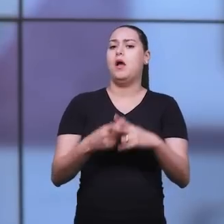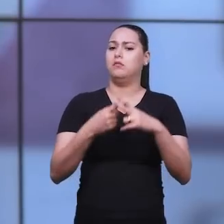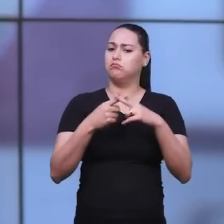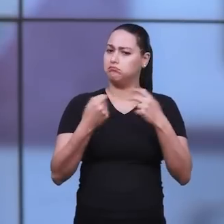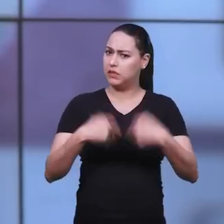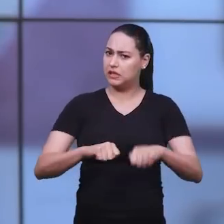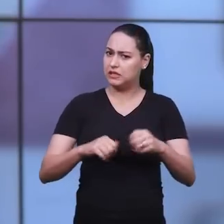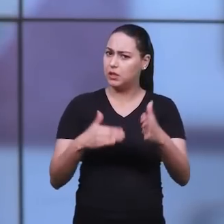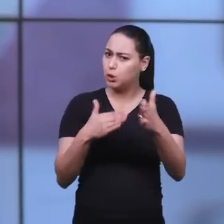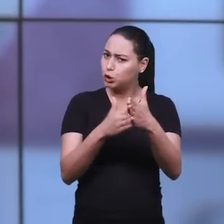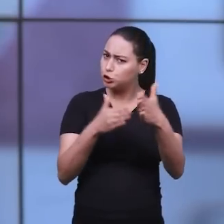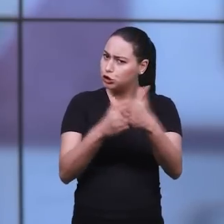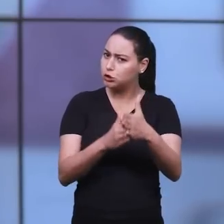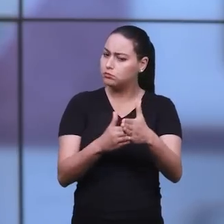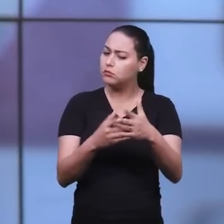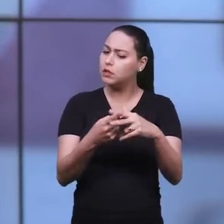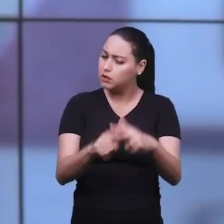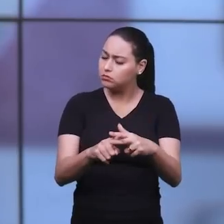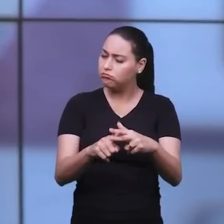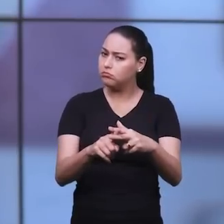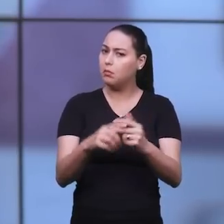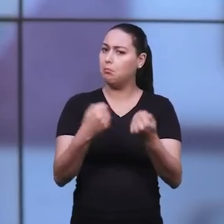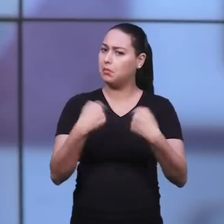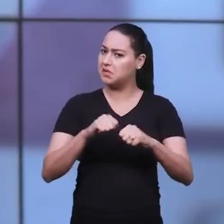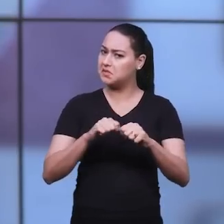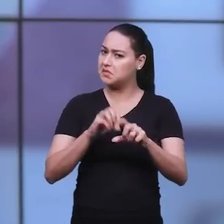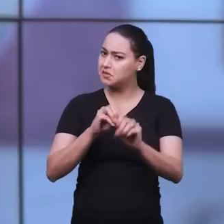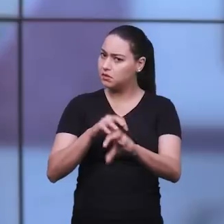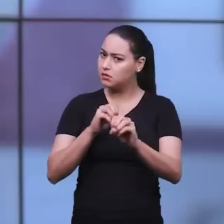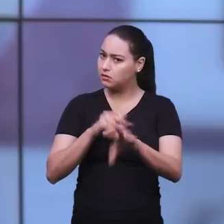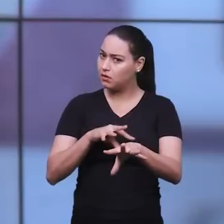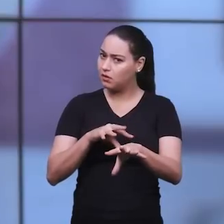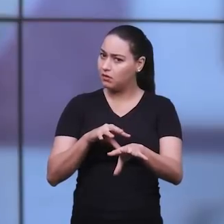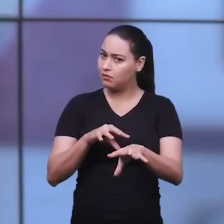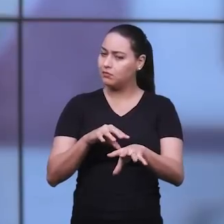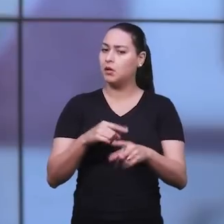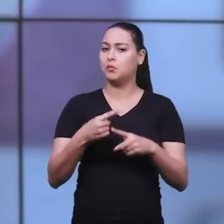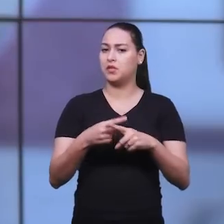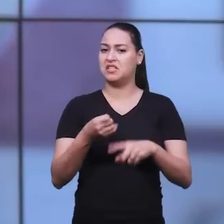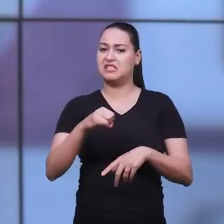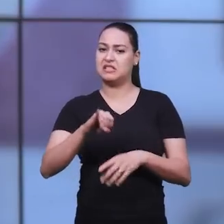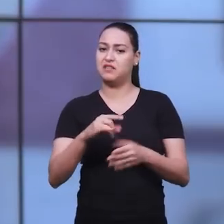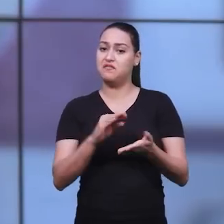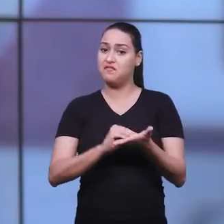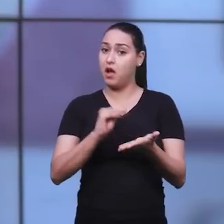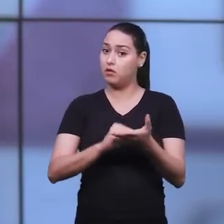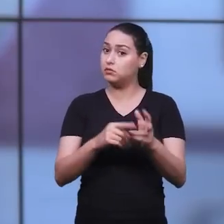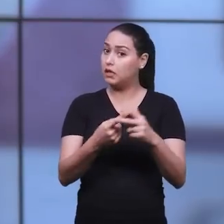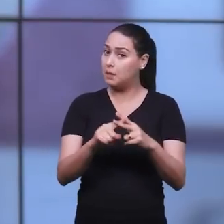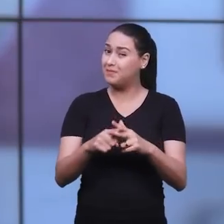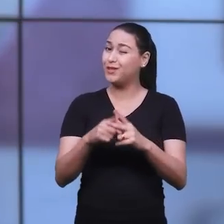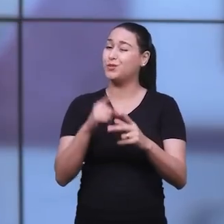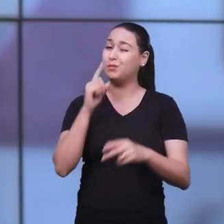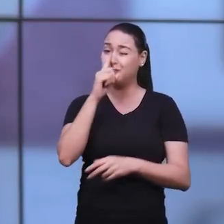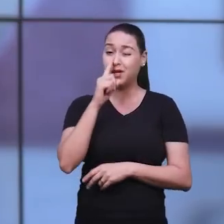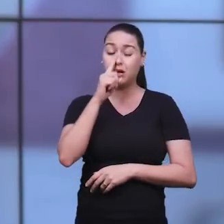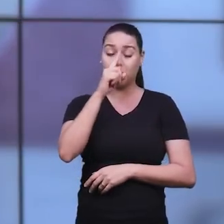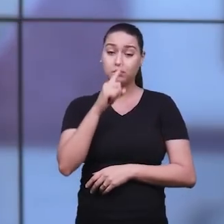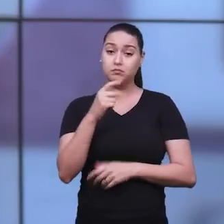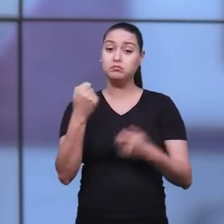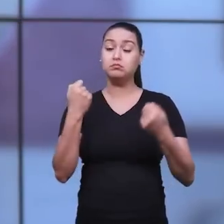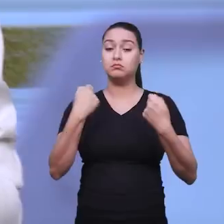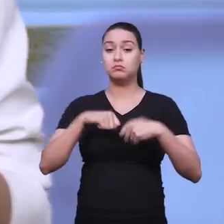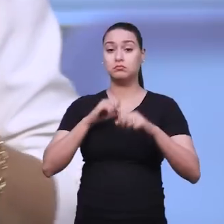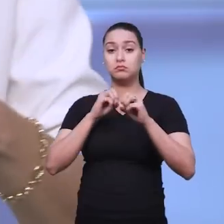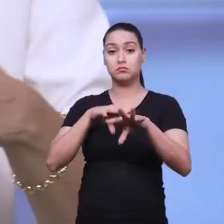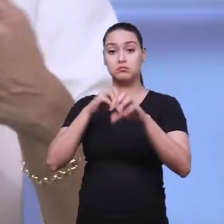problema, mas falta de limites é. Então, vamos ensinar nossos filhos a obedecer os pais e a temer ao